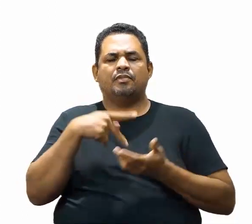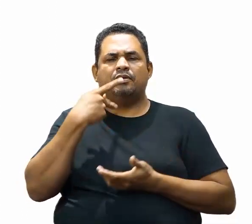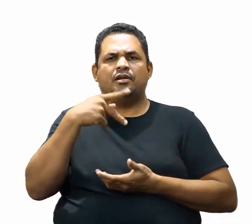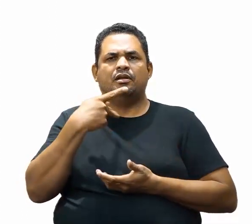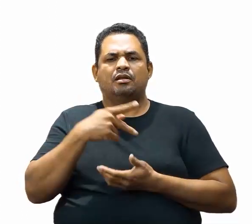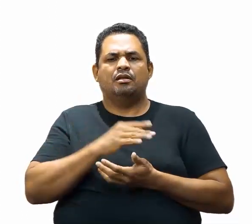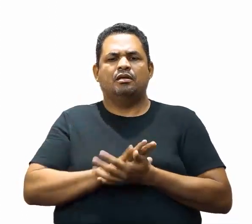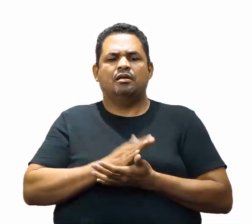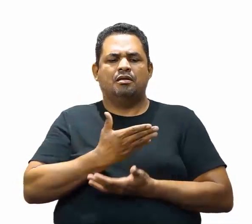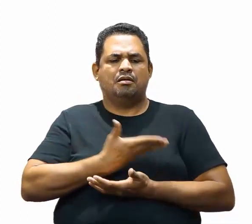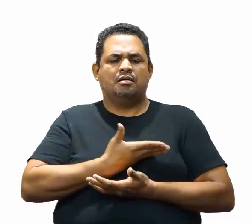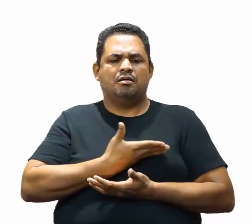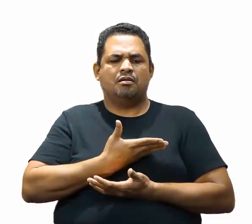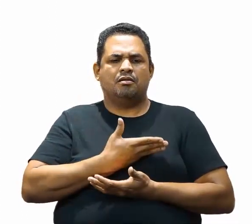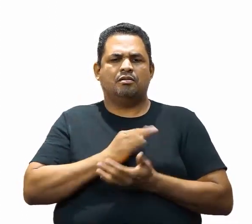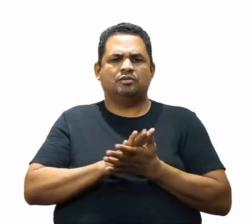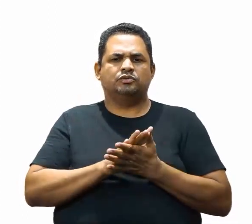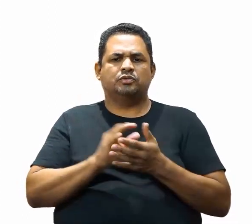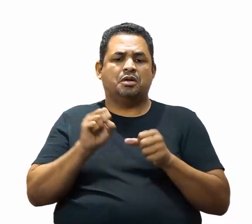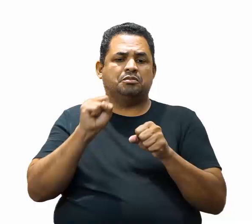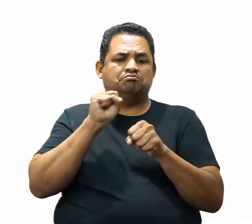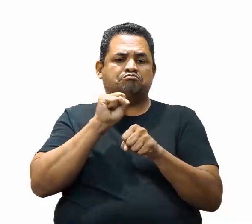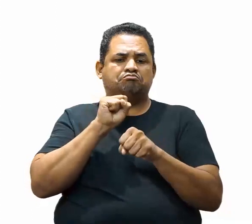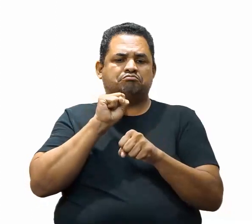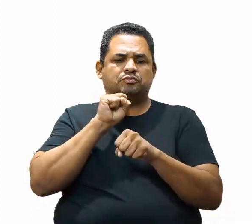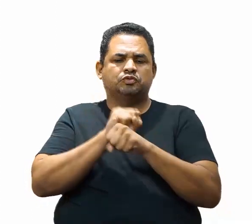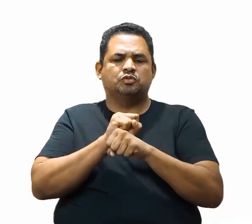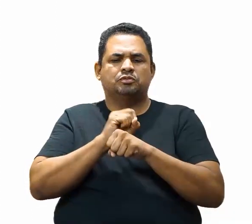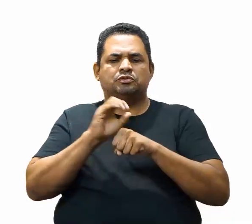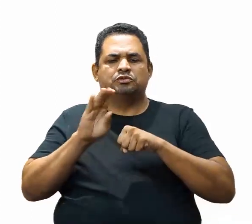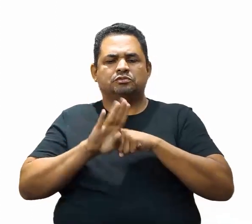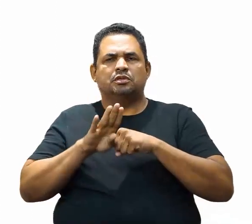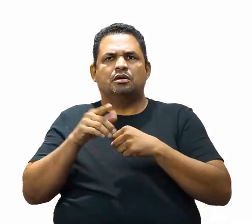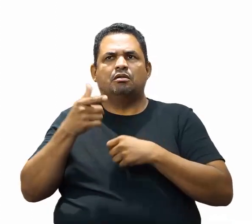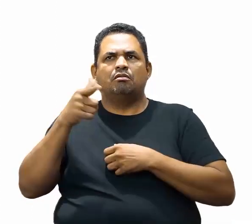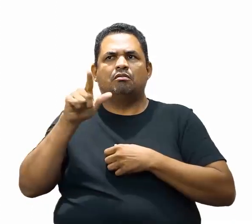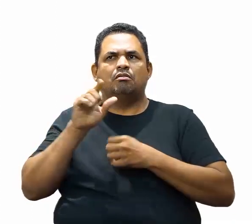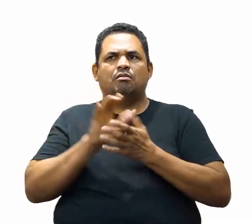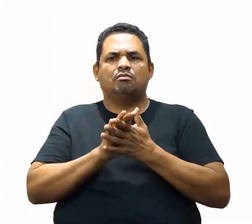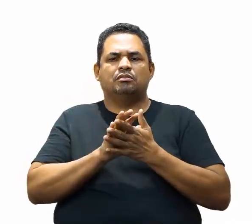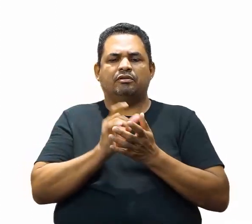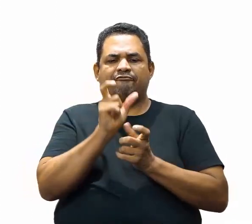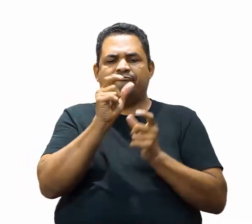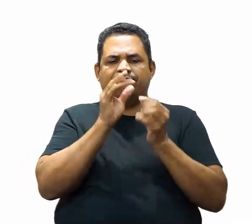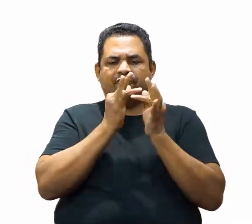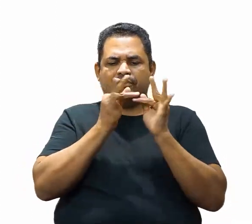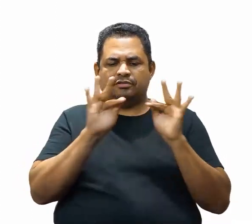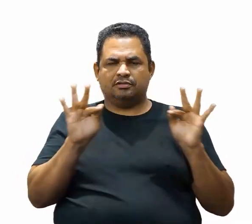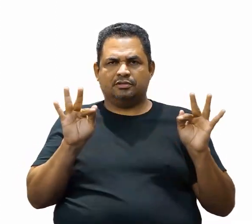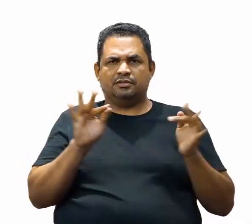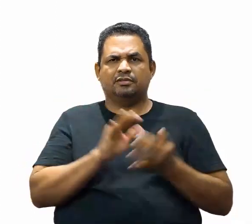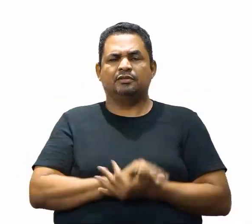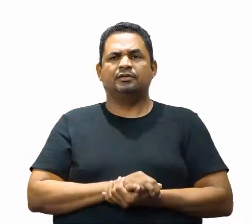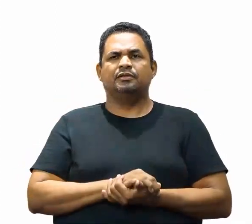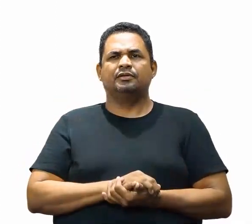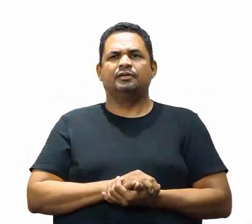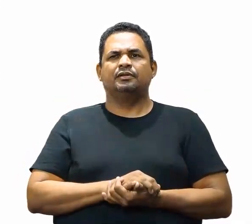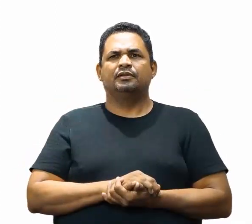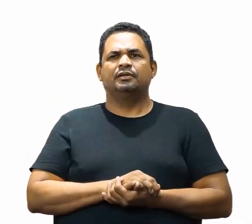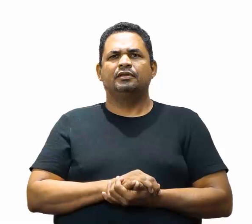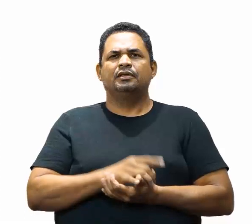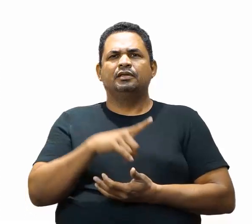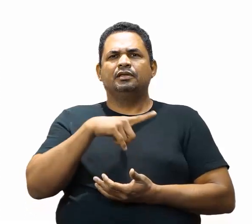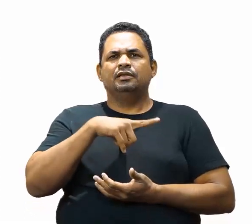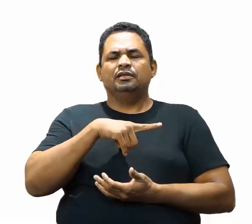uma forma de substantivar de uma outra maneira a minha frase. Mas vamos lá. Ele tem três